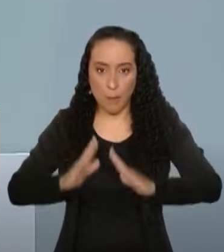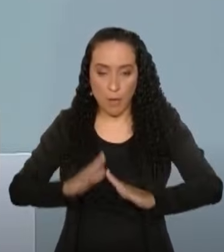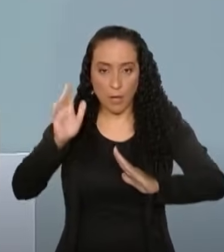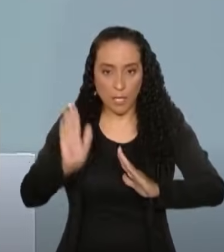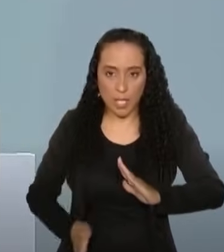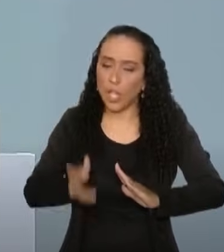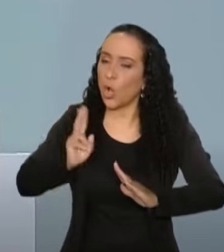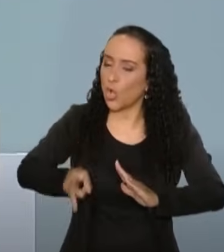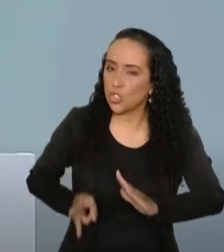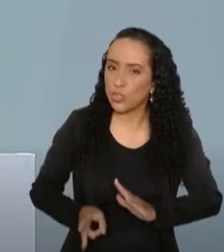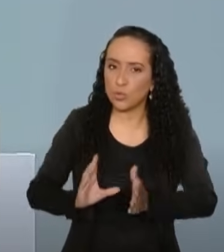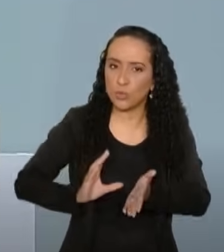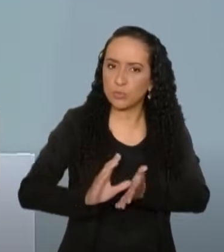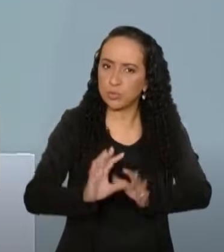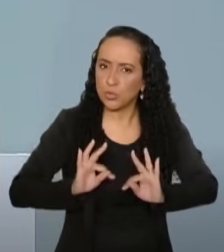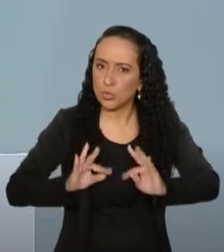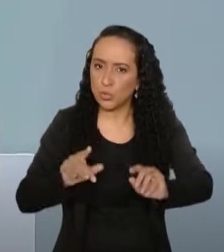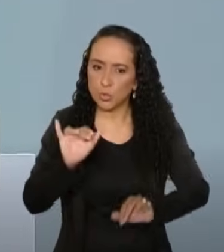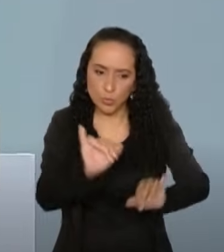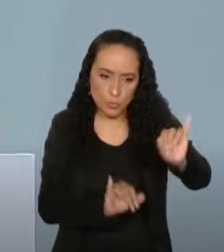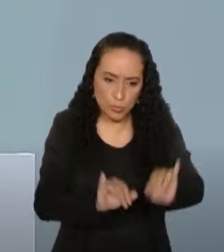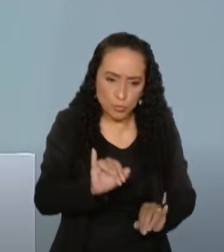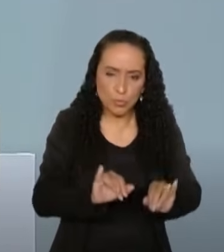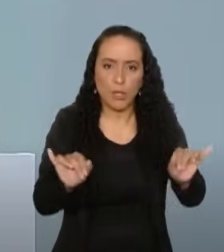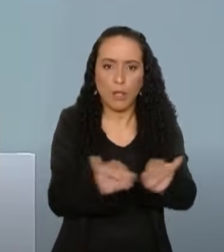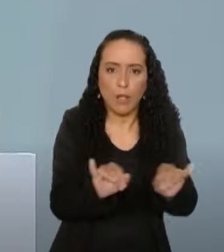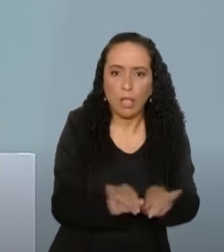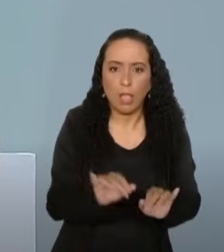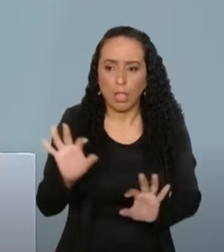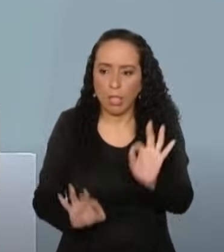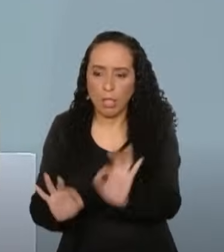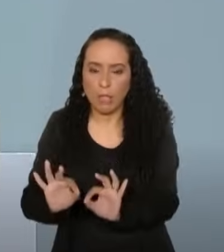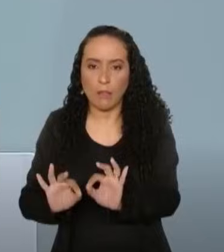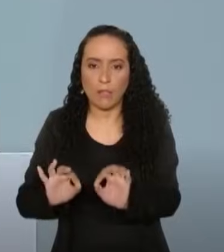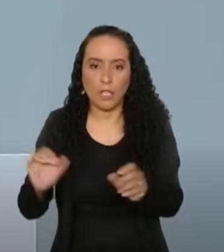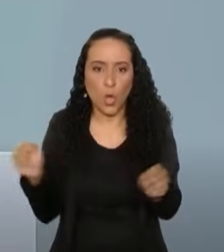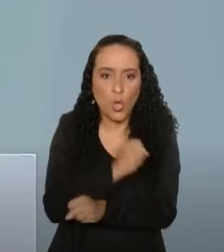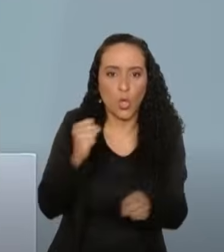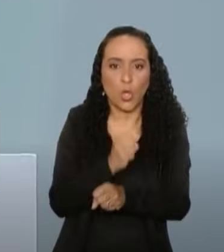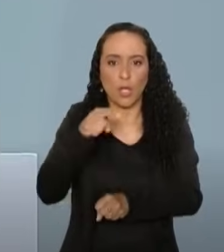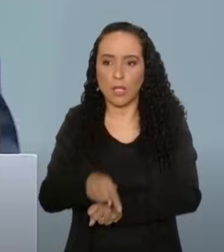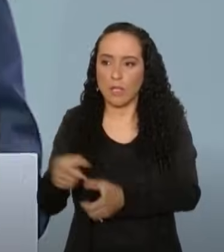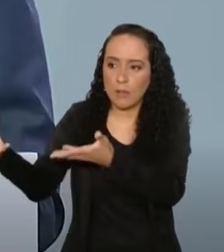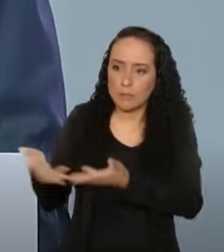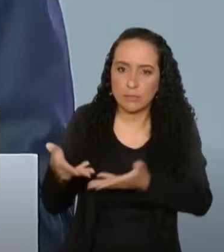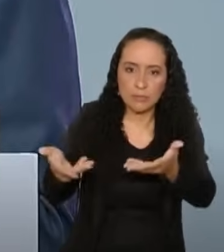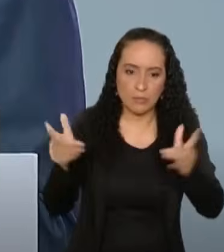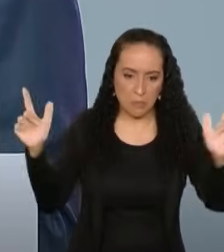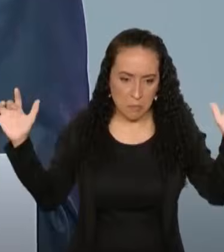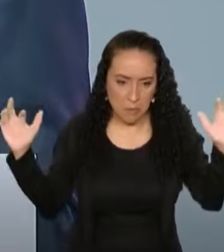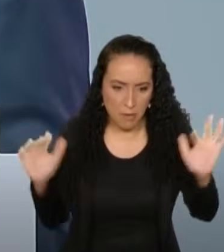investimentos de infraestrutura que foram feitos aqui para receber vocês. E o mundo poderá,